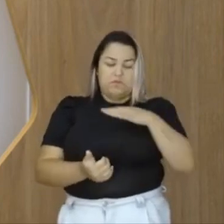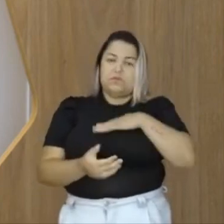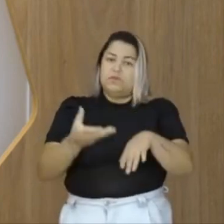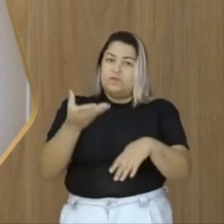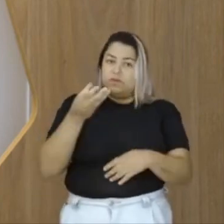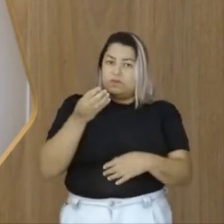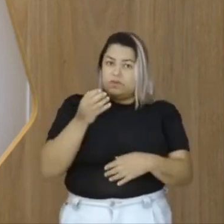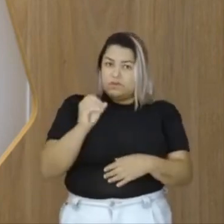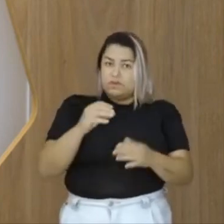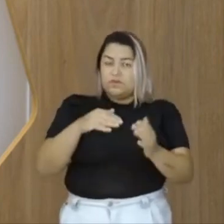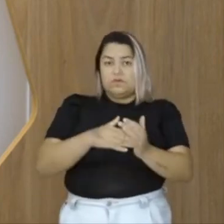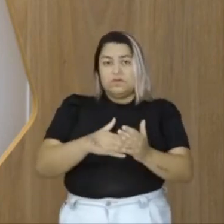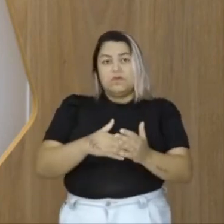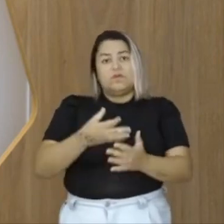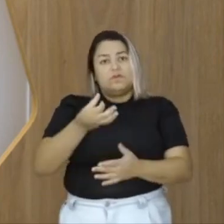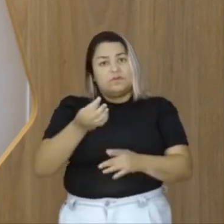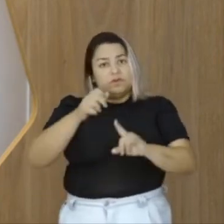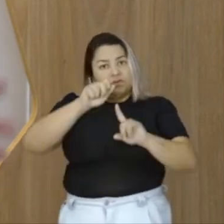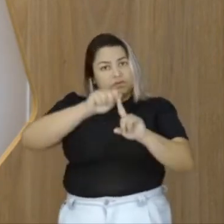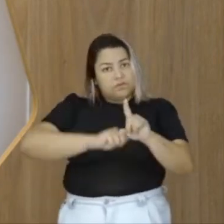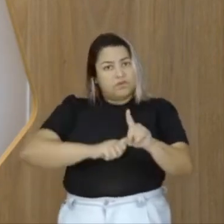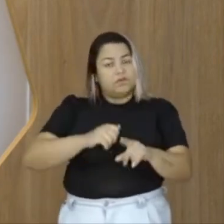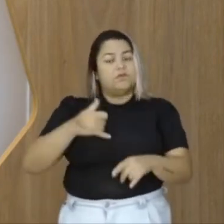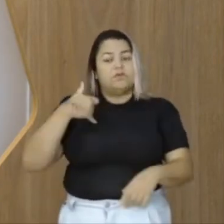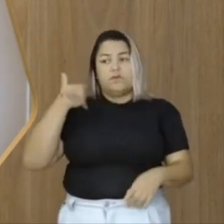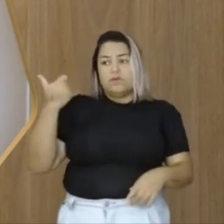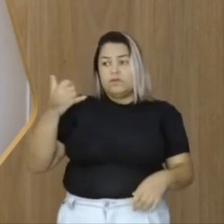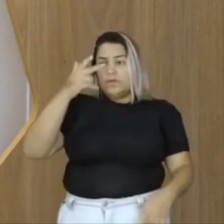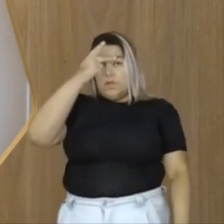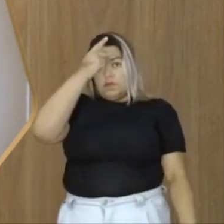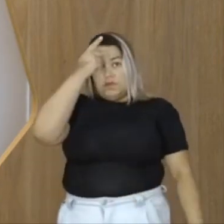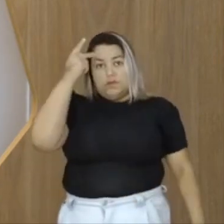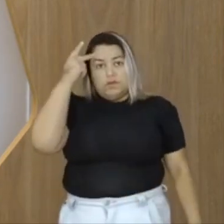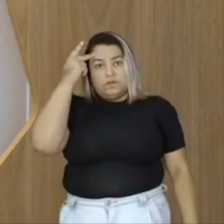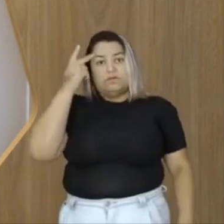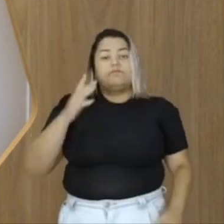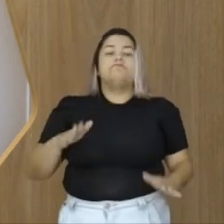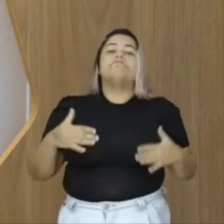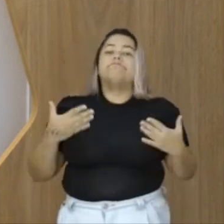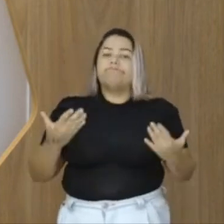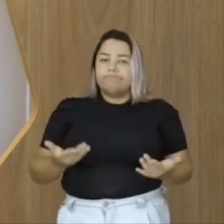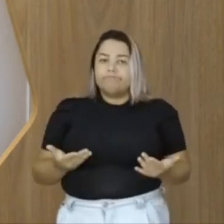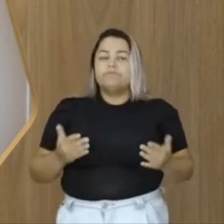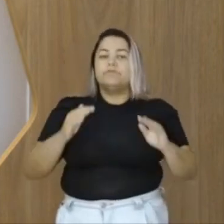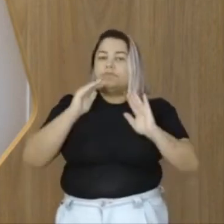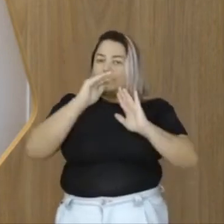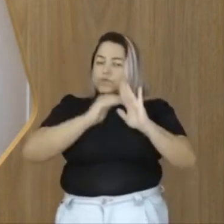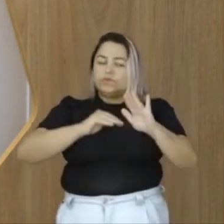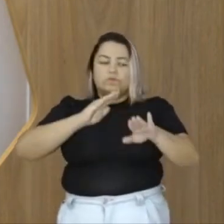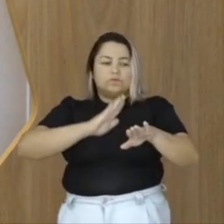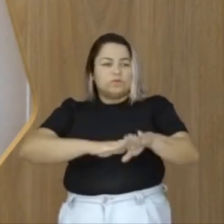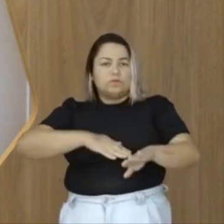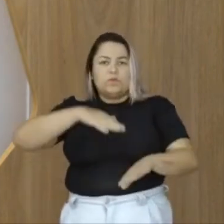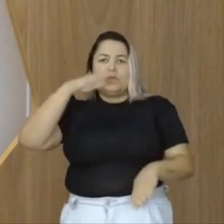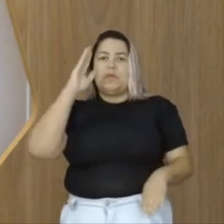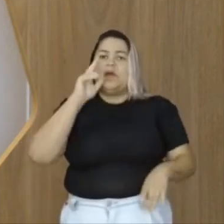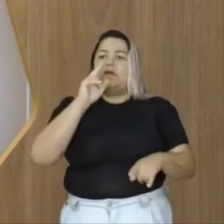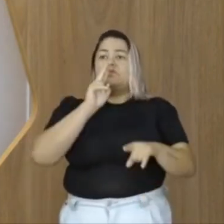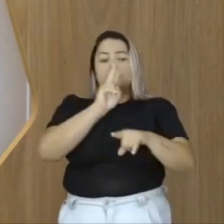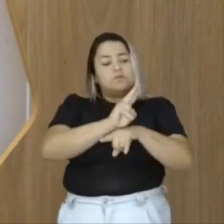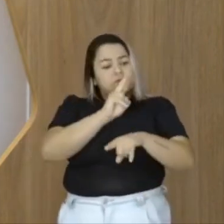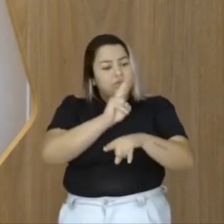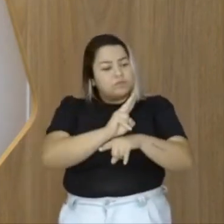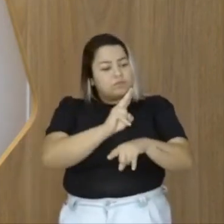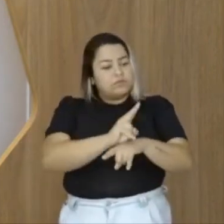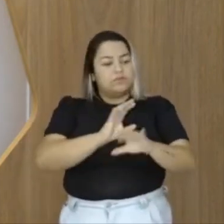0 a 6 meses, a idade das pessoas. Então o programa está muito mais, sabe, protegendo a